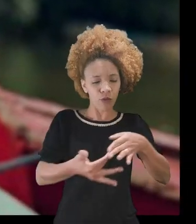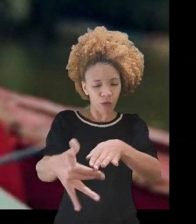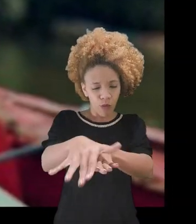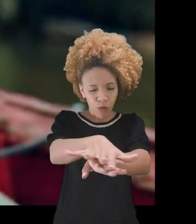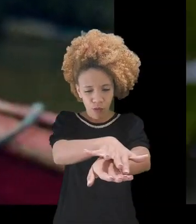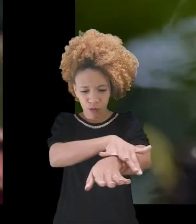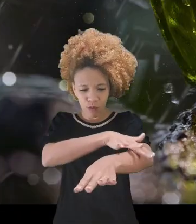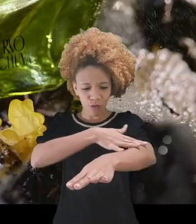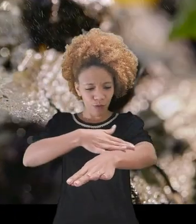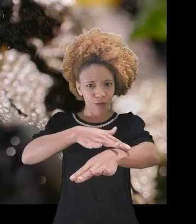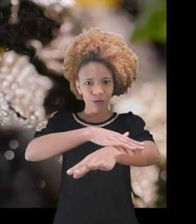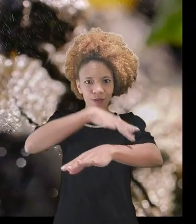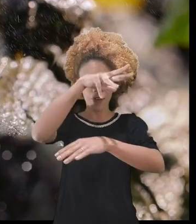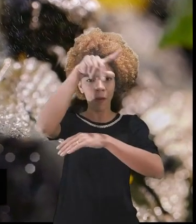amazônico.